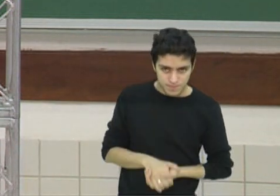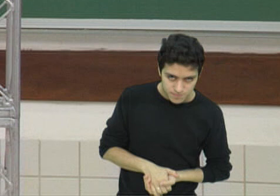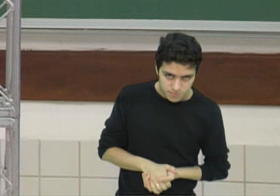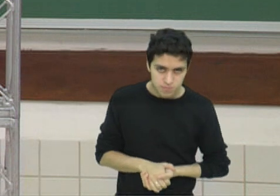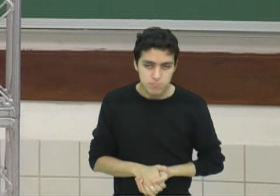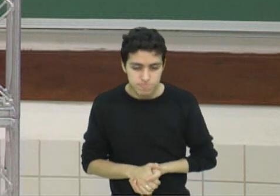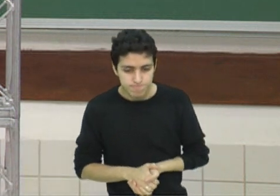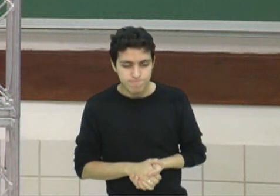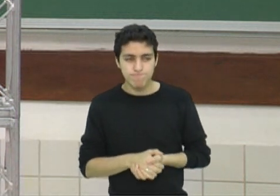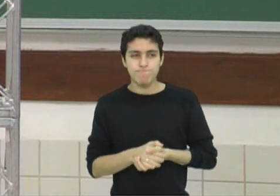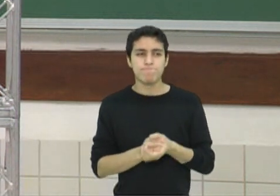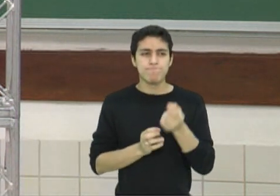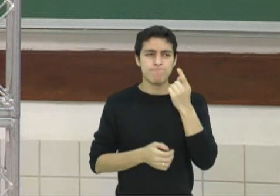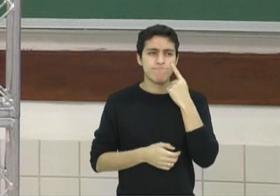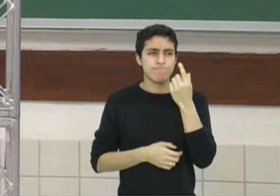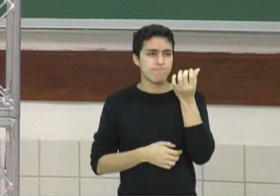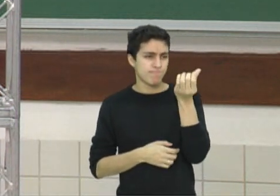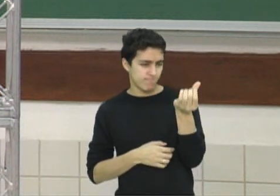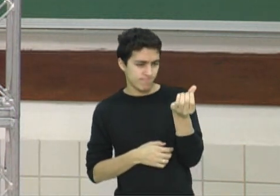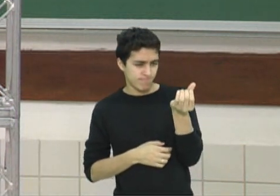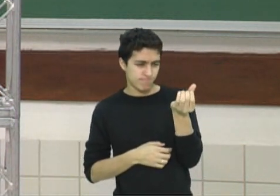temos seis